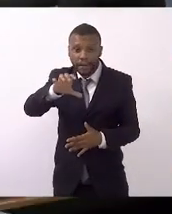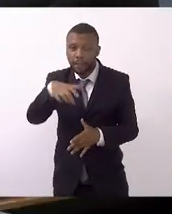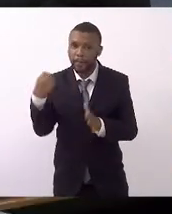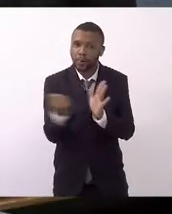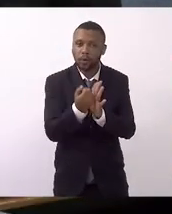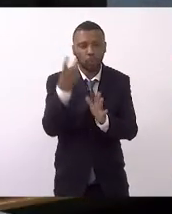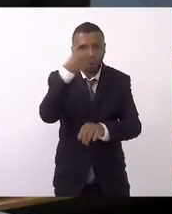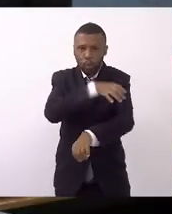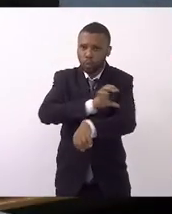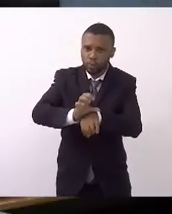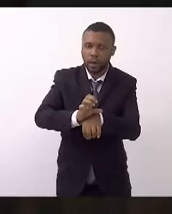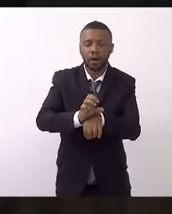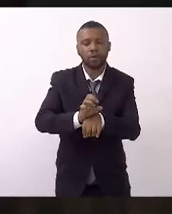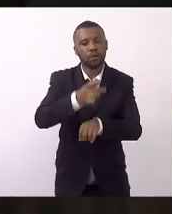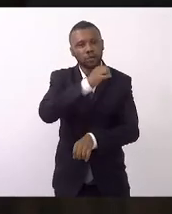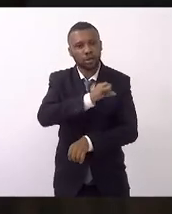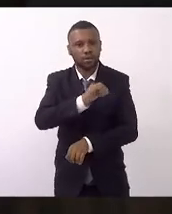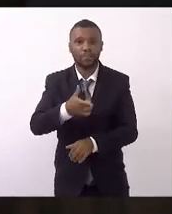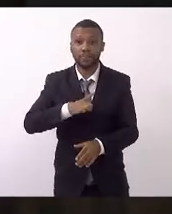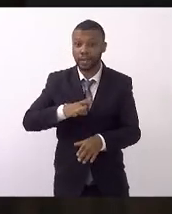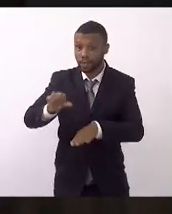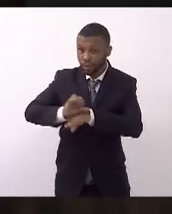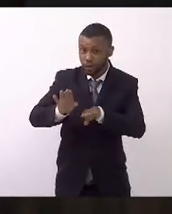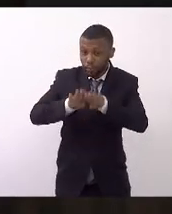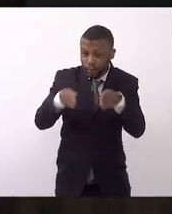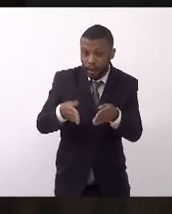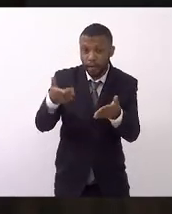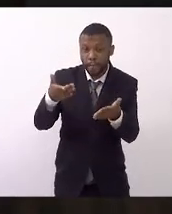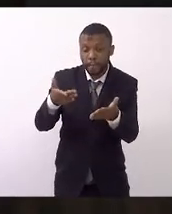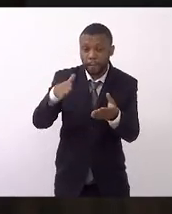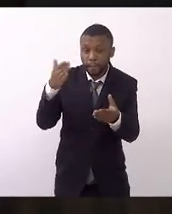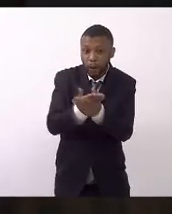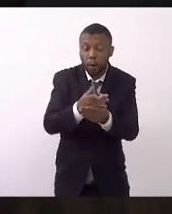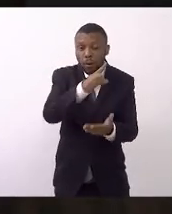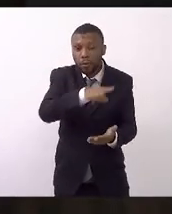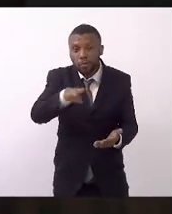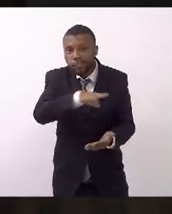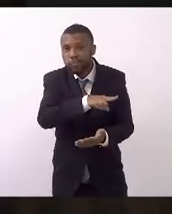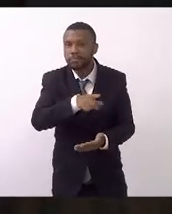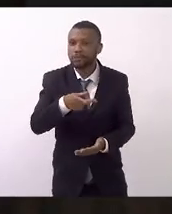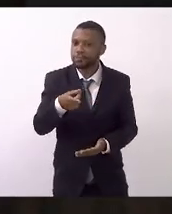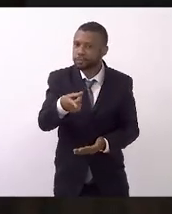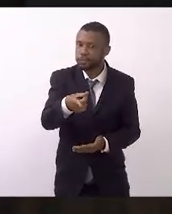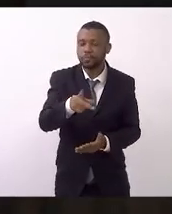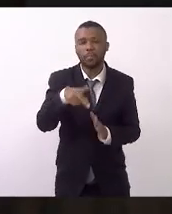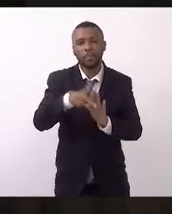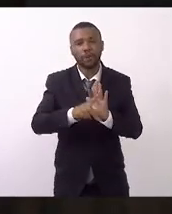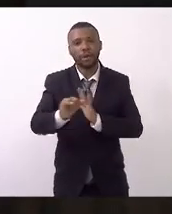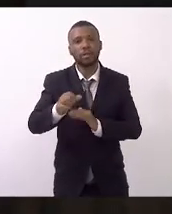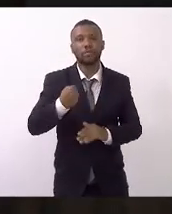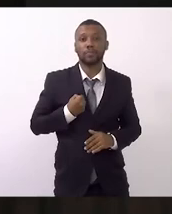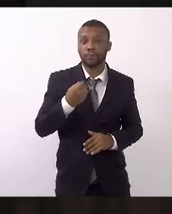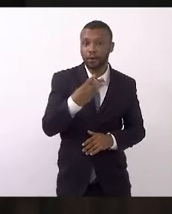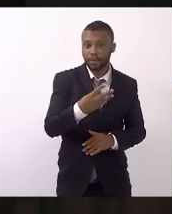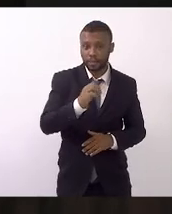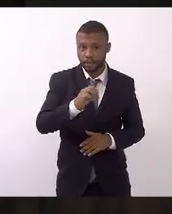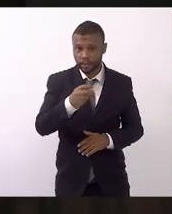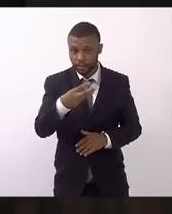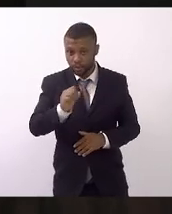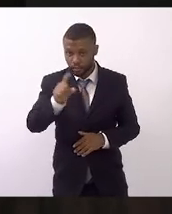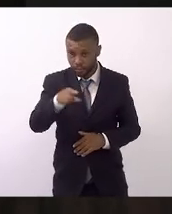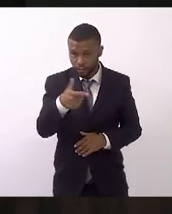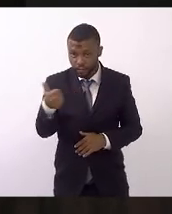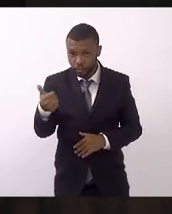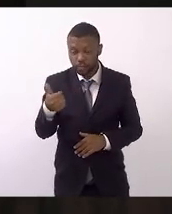Há sobre a mesa requerimento de arquivamento definitivo do projeto de lei número 4038-21